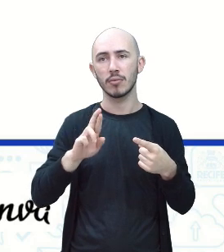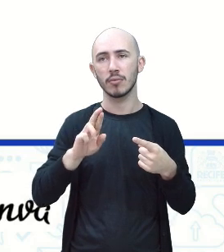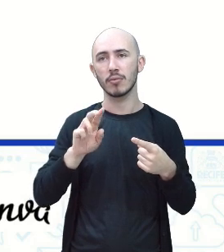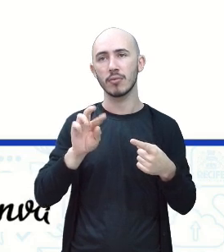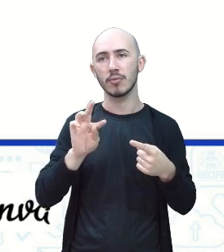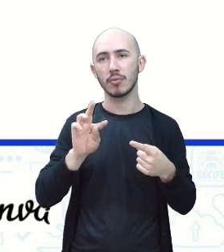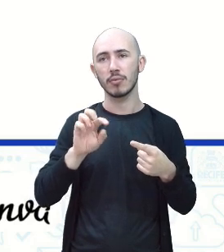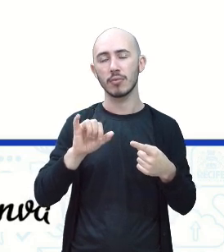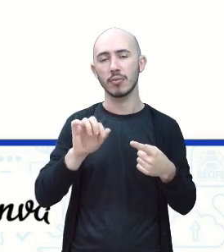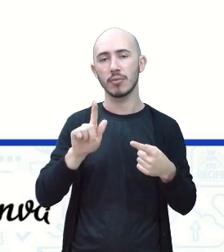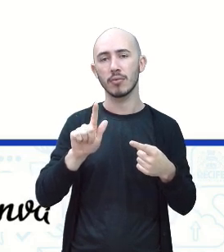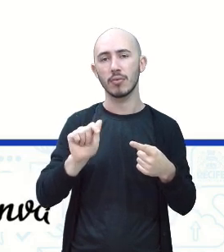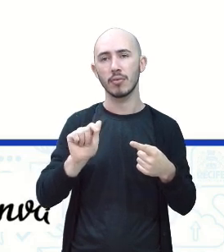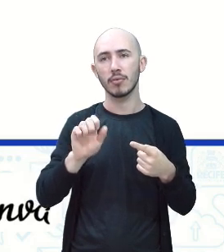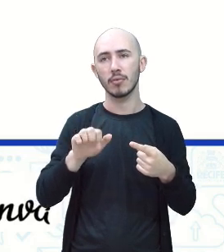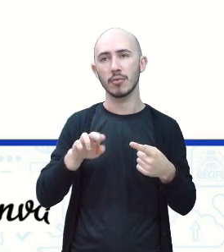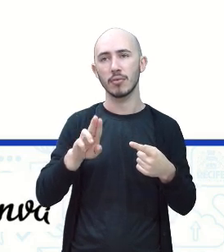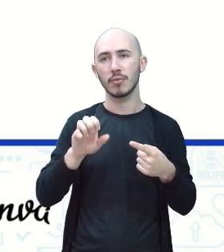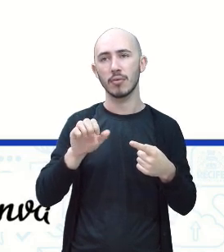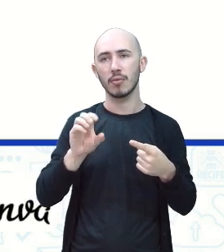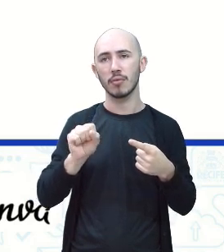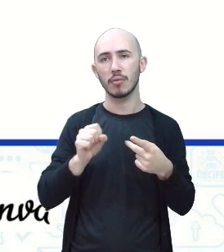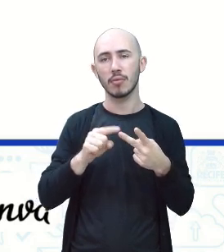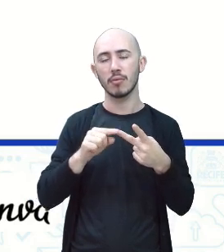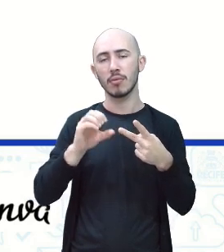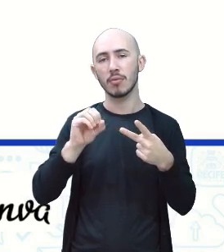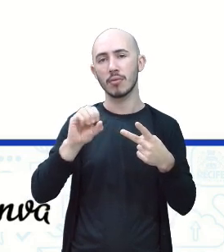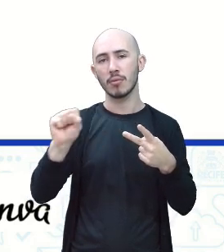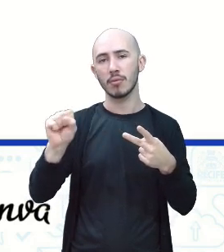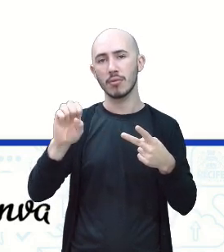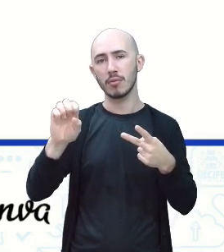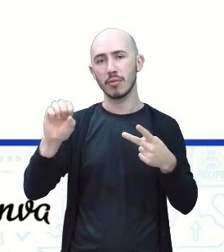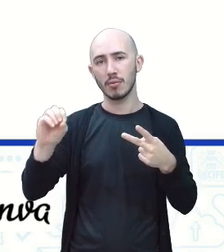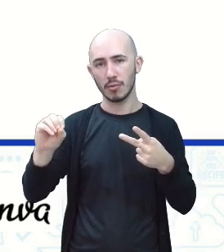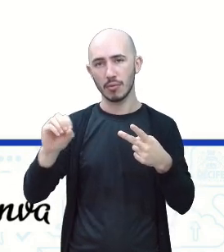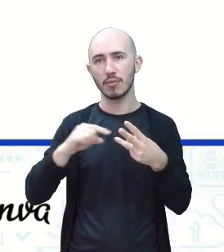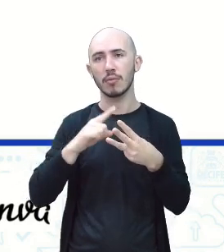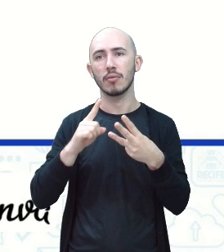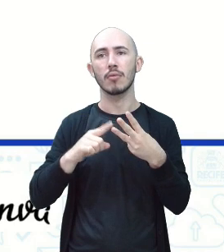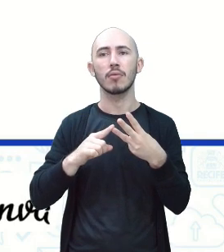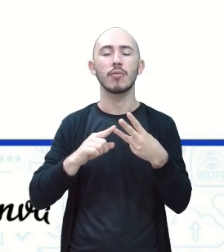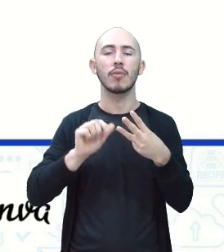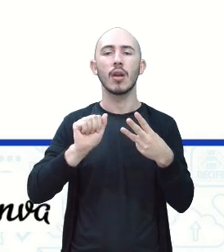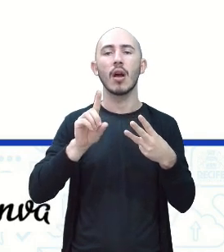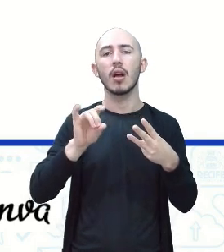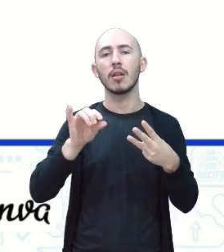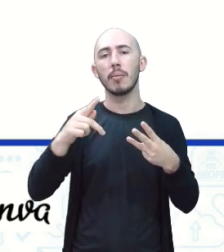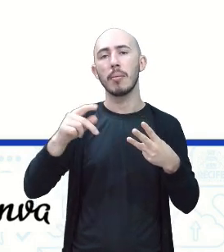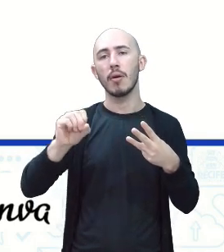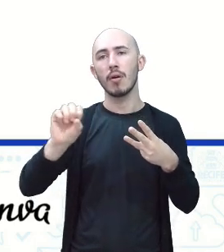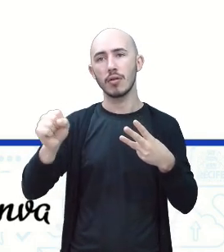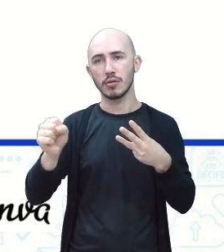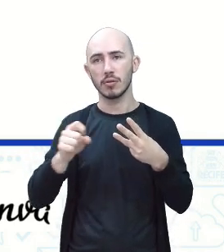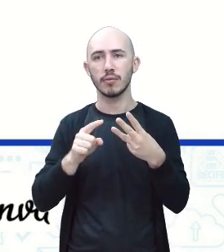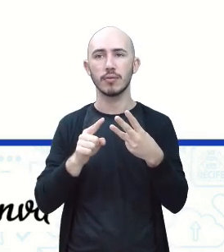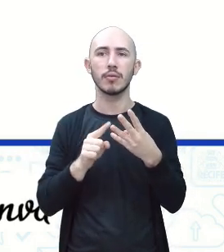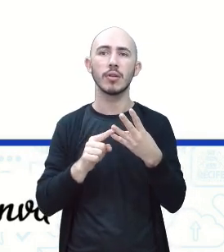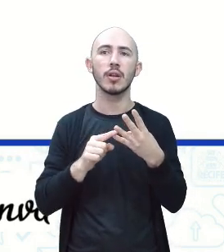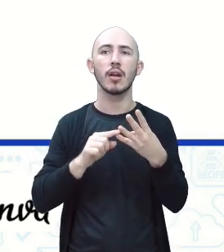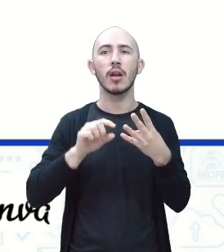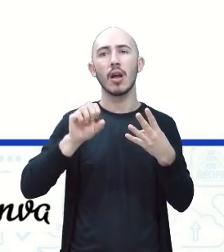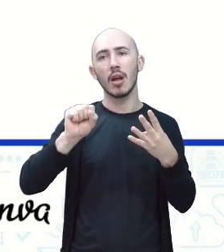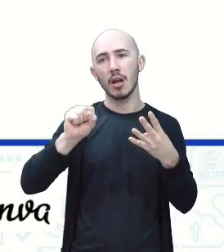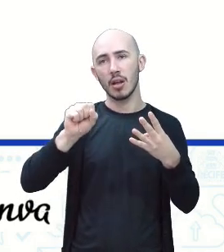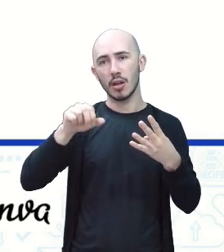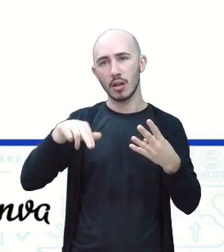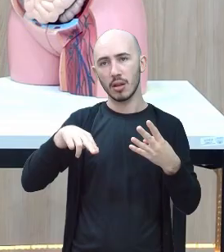ósseo, tecido adiposo, tecido sanguíneo e o tecido conjuntivo